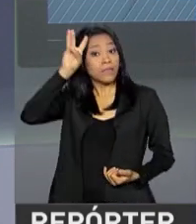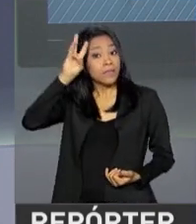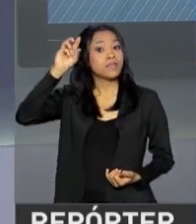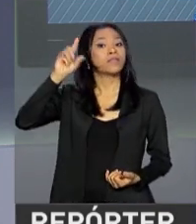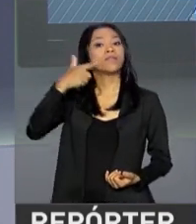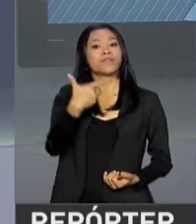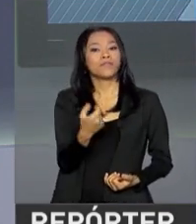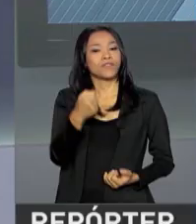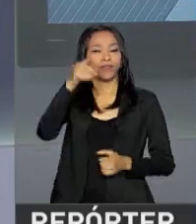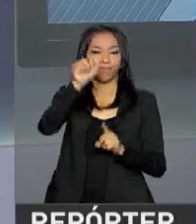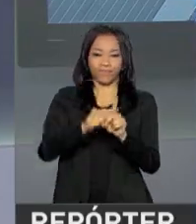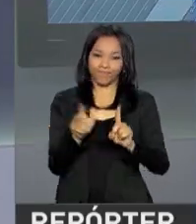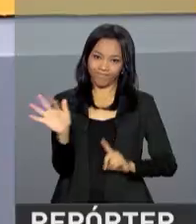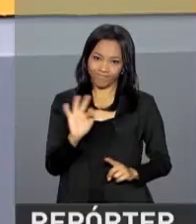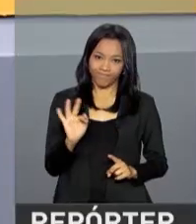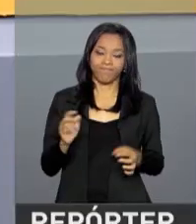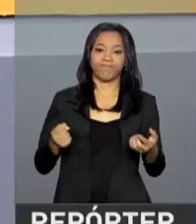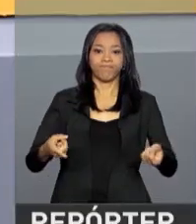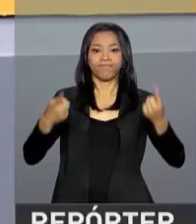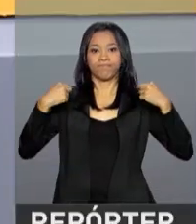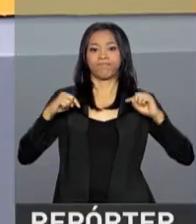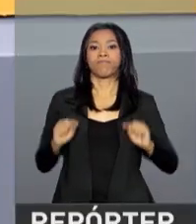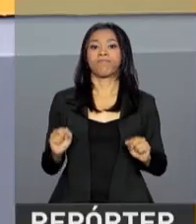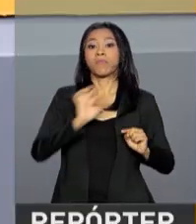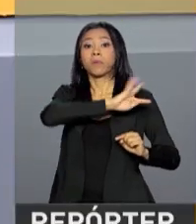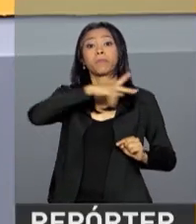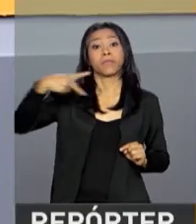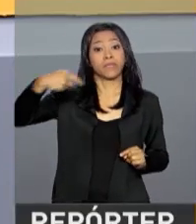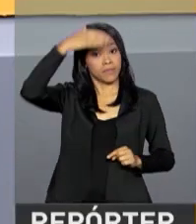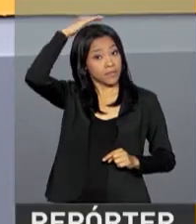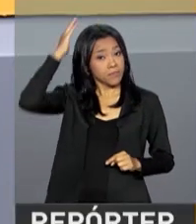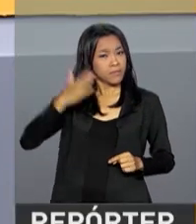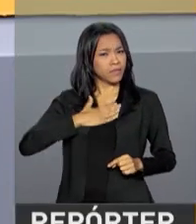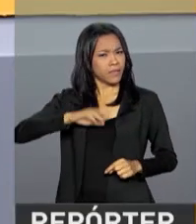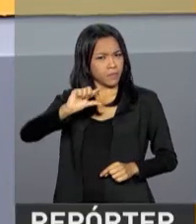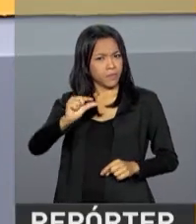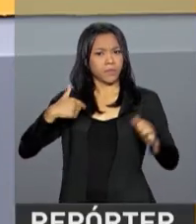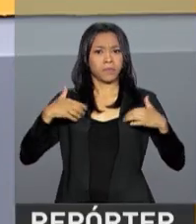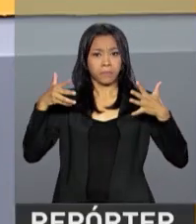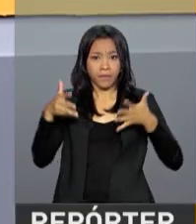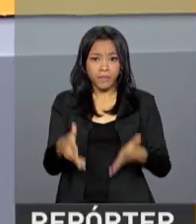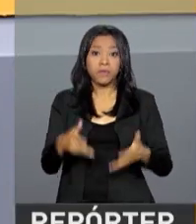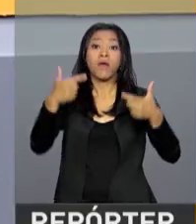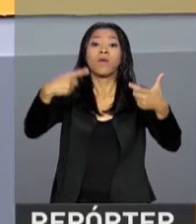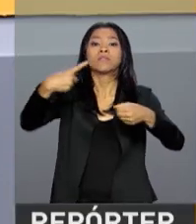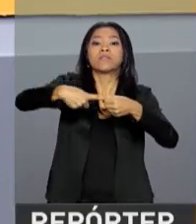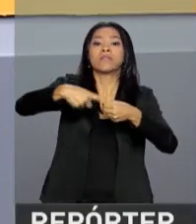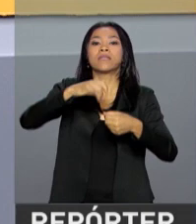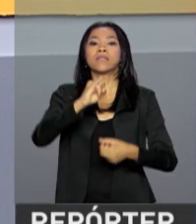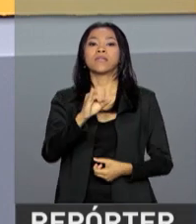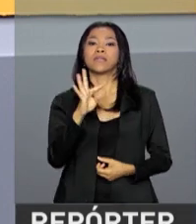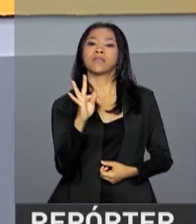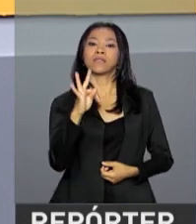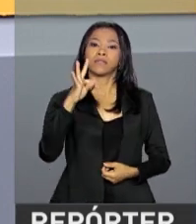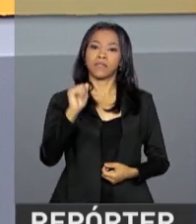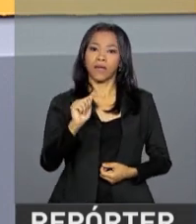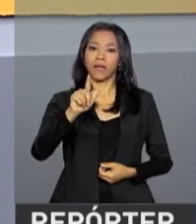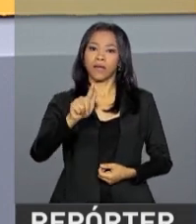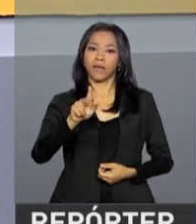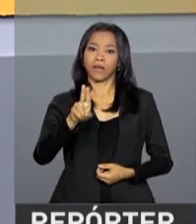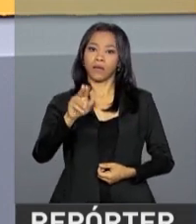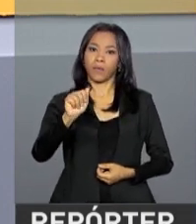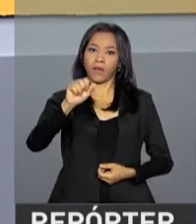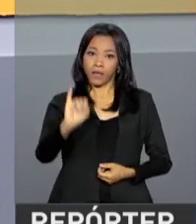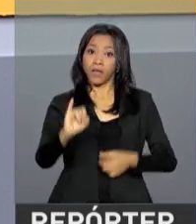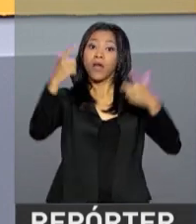20 de fevereiro o presidente michel temer participa daqui a pouco em itaguaí no rio de janeiro da fase de integração do